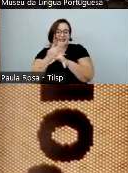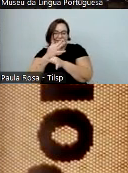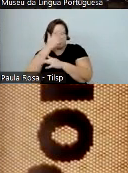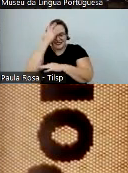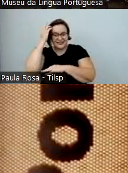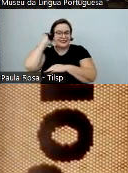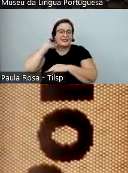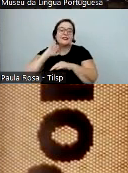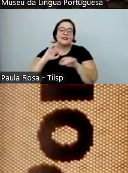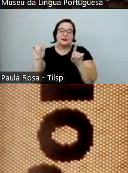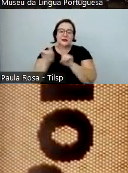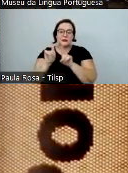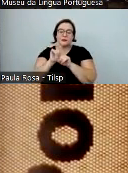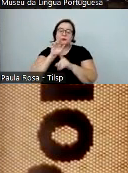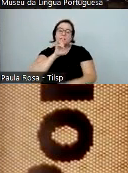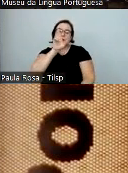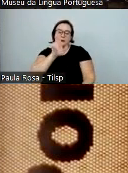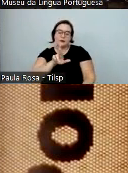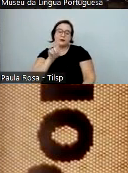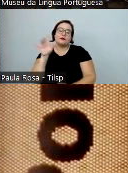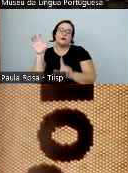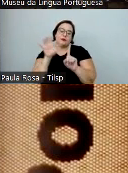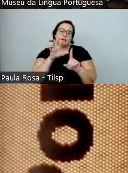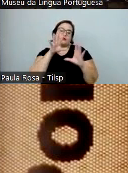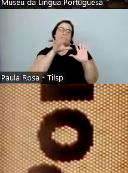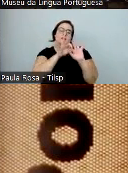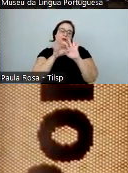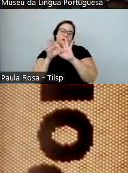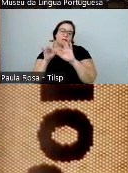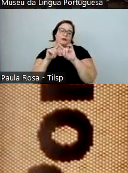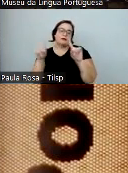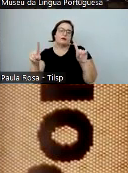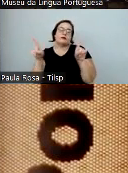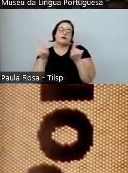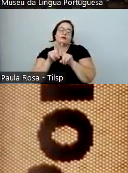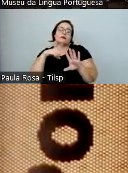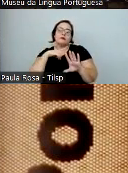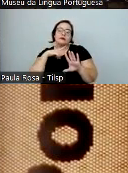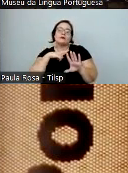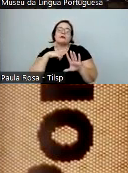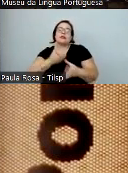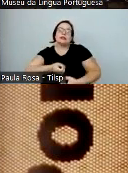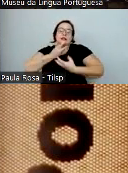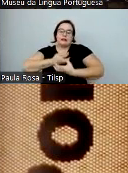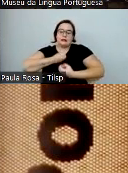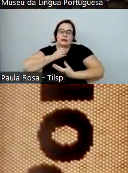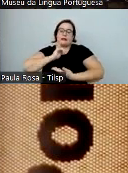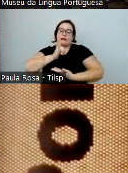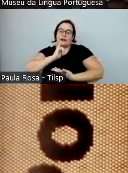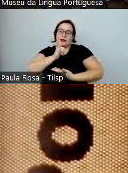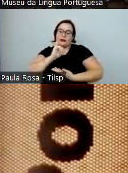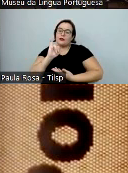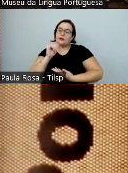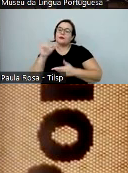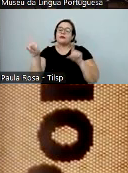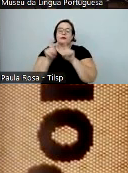intervenções aí dentro desse contexto mas a gente também tem a programação do sarause então tem uma coisa de articulação e formação de